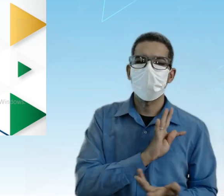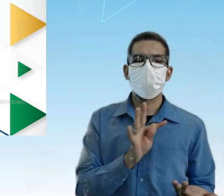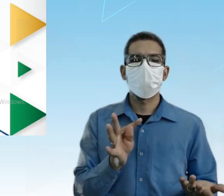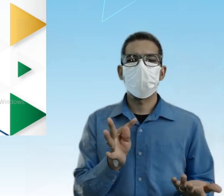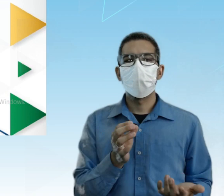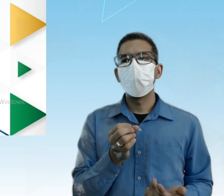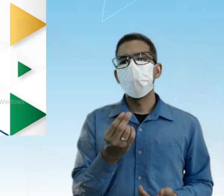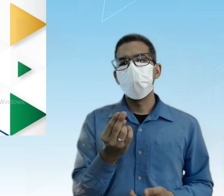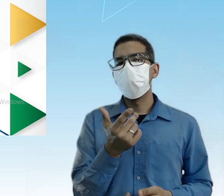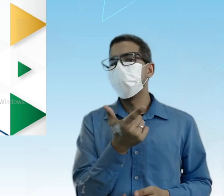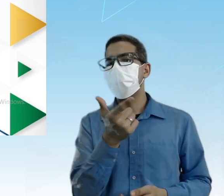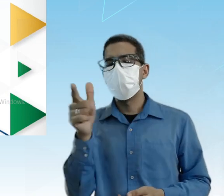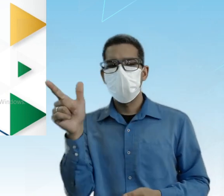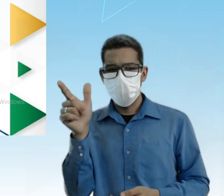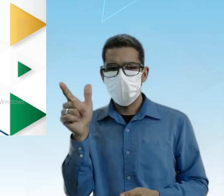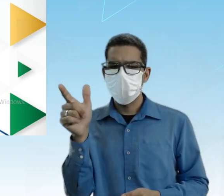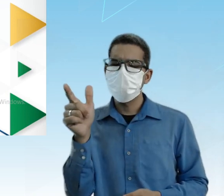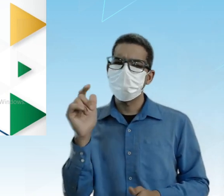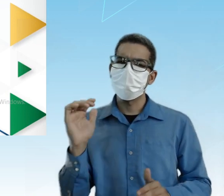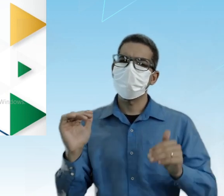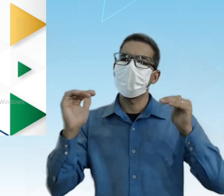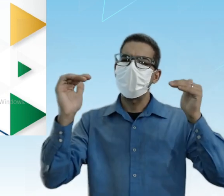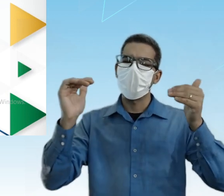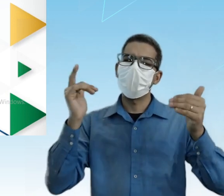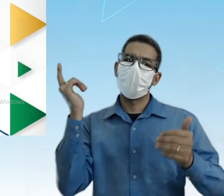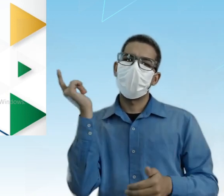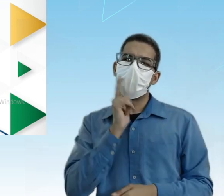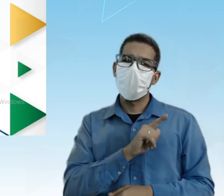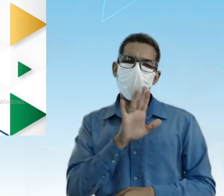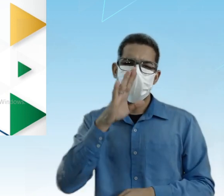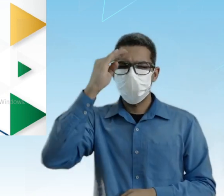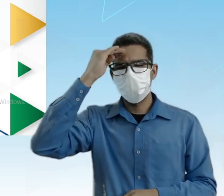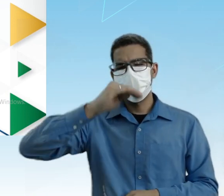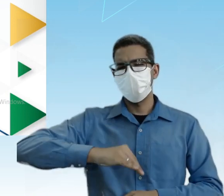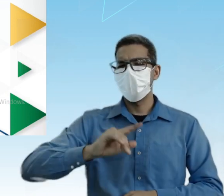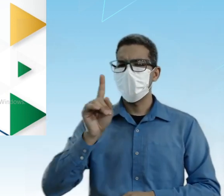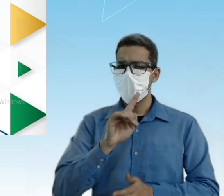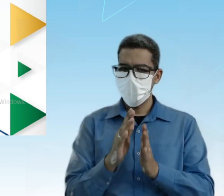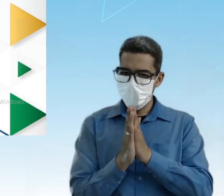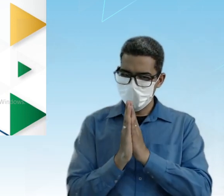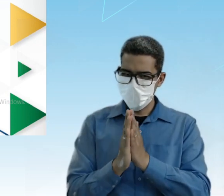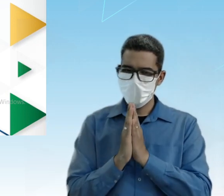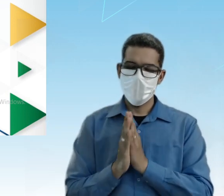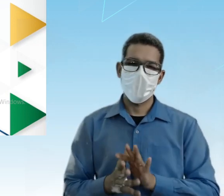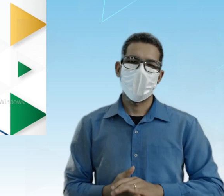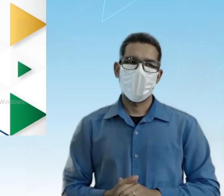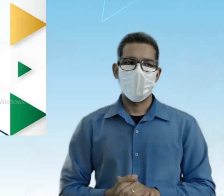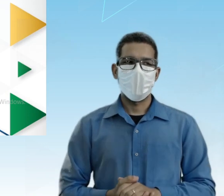depois chega aquele superior tão sonhado. Só não desistam, tá bom, meus amores?